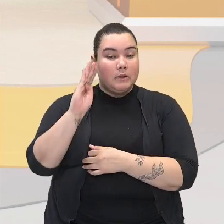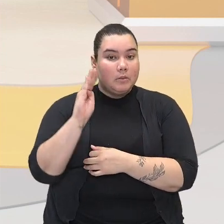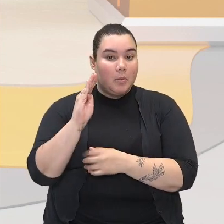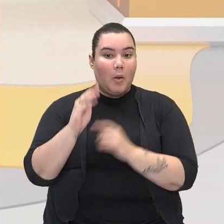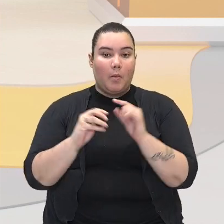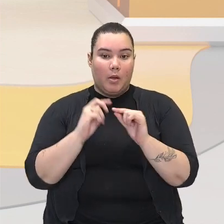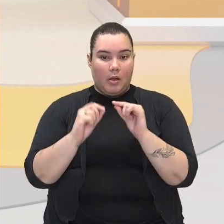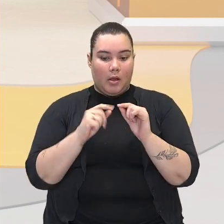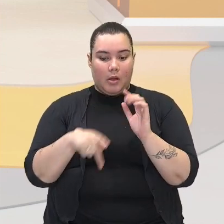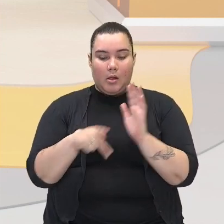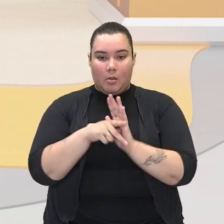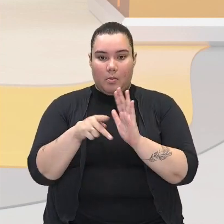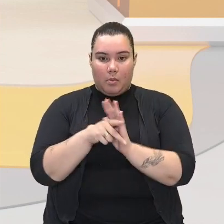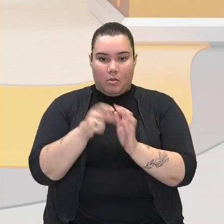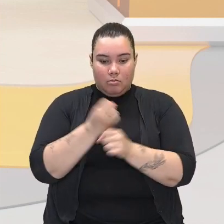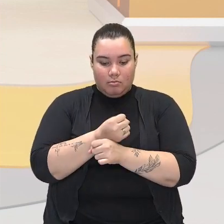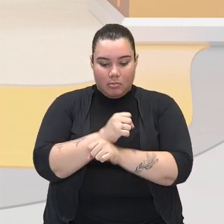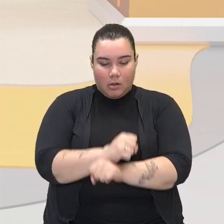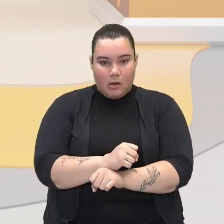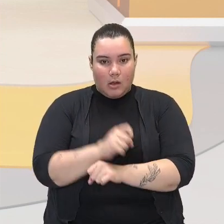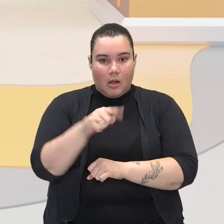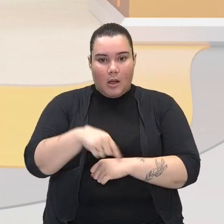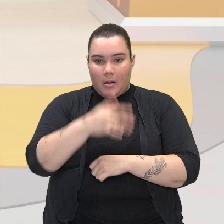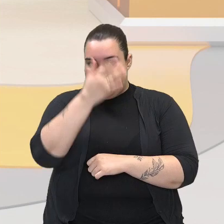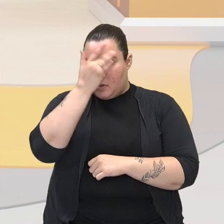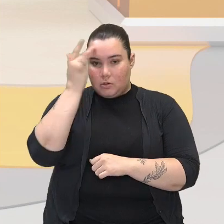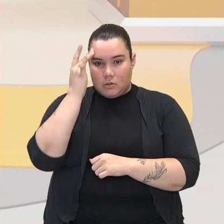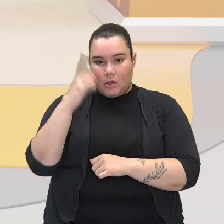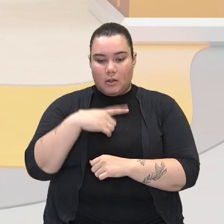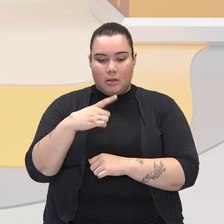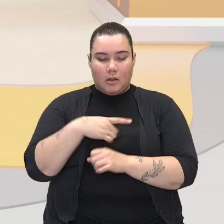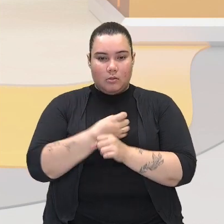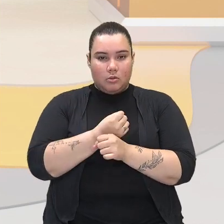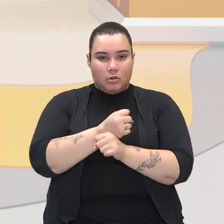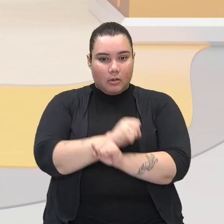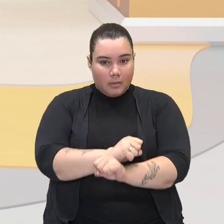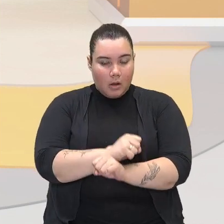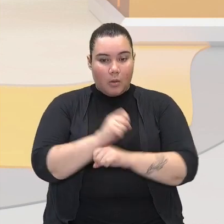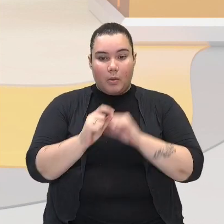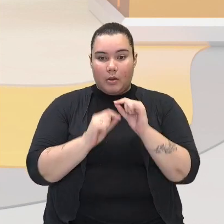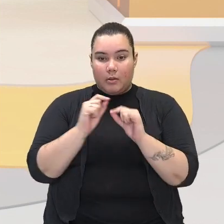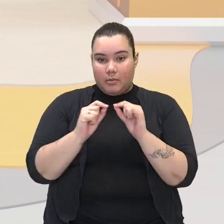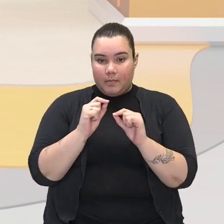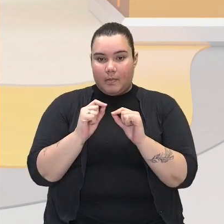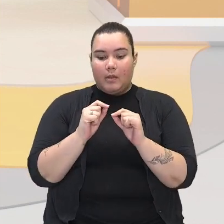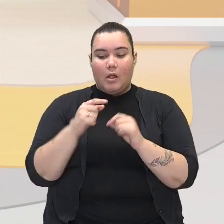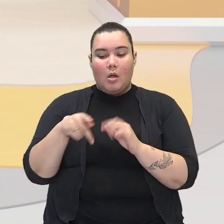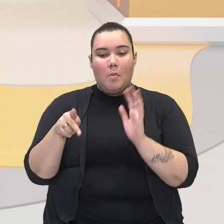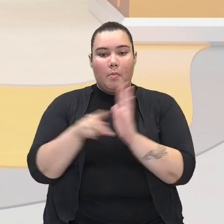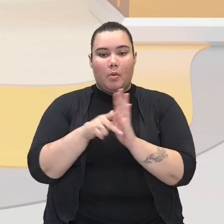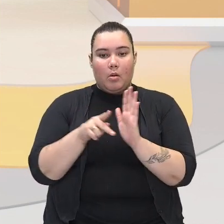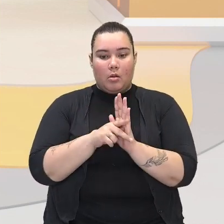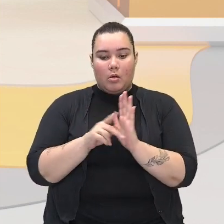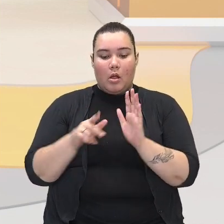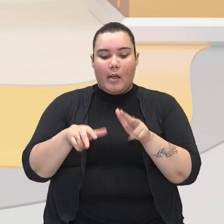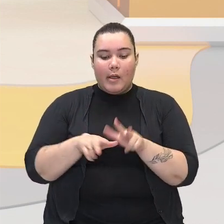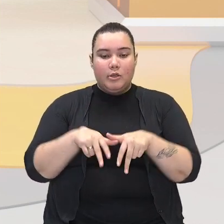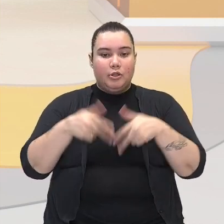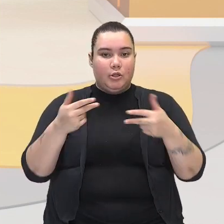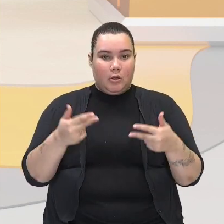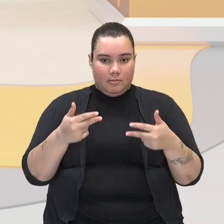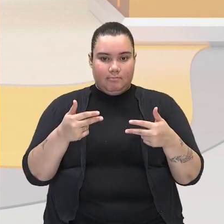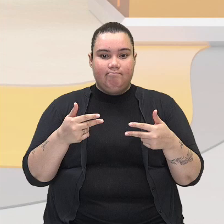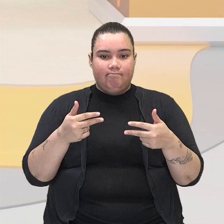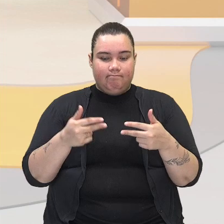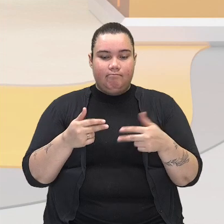motivador dessa escravidão, a seleção, a pessoa tornava-se escravizado a partir de sua identidade étnica.